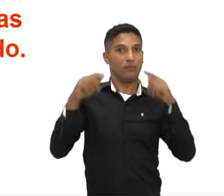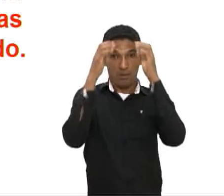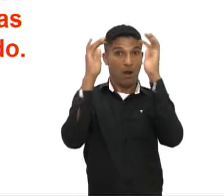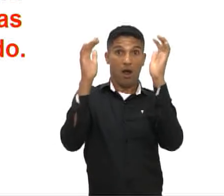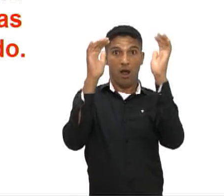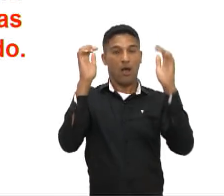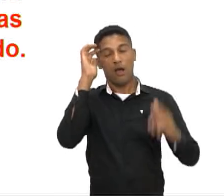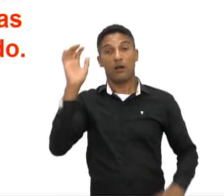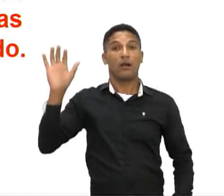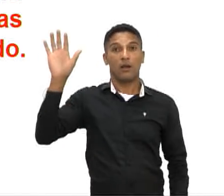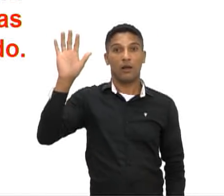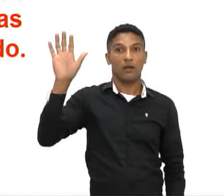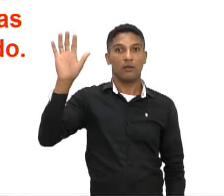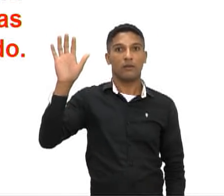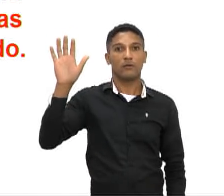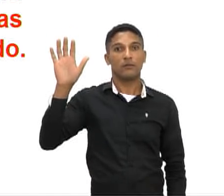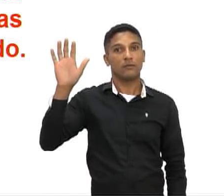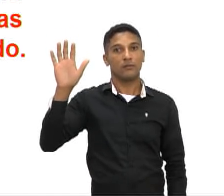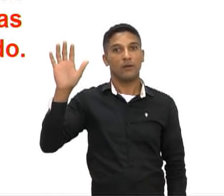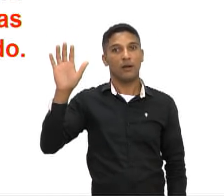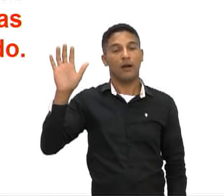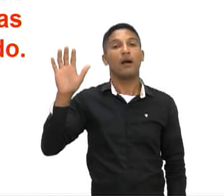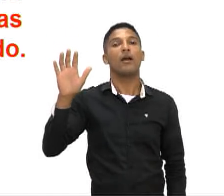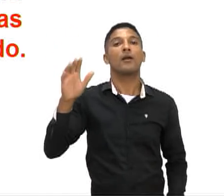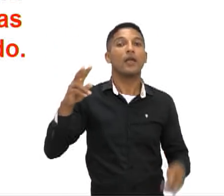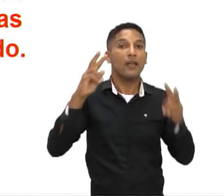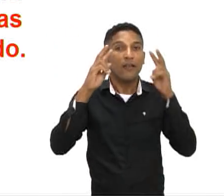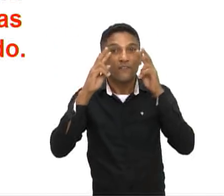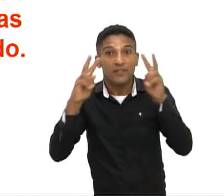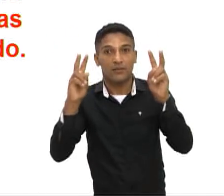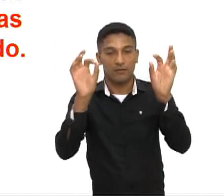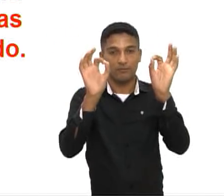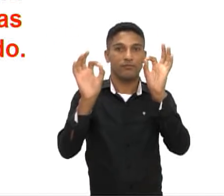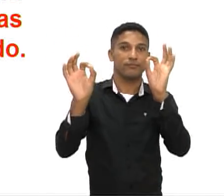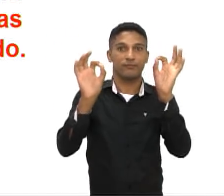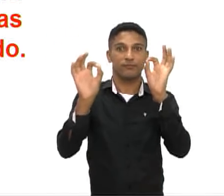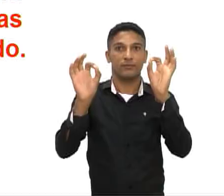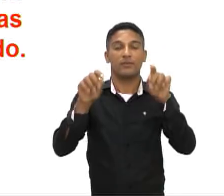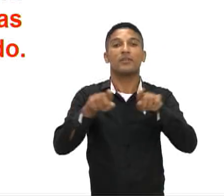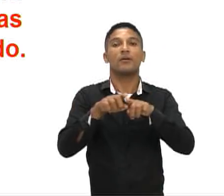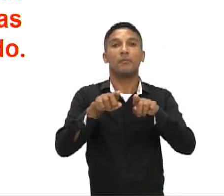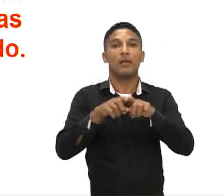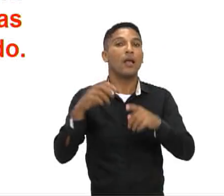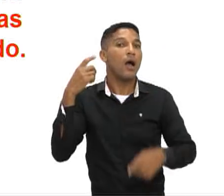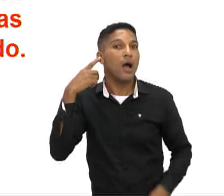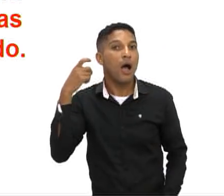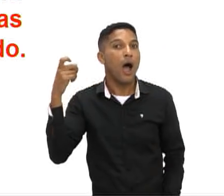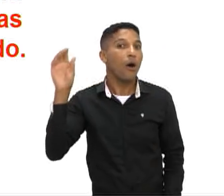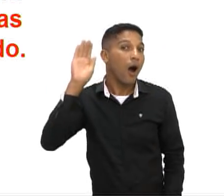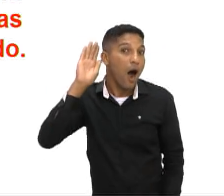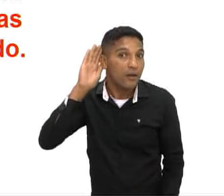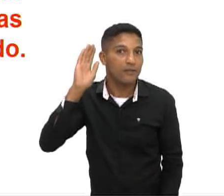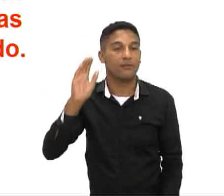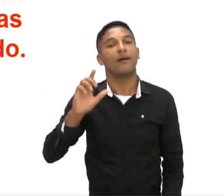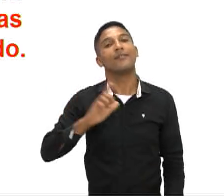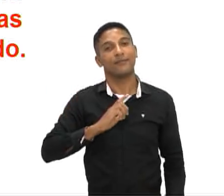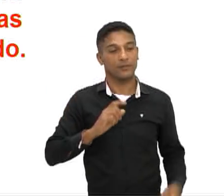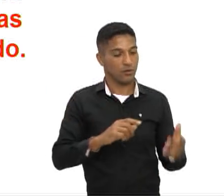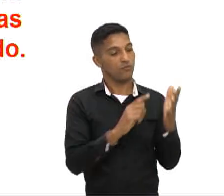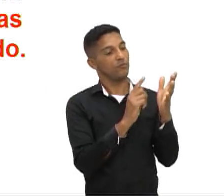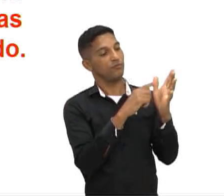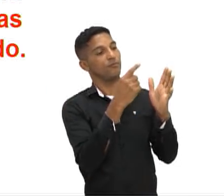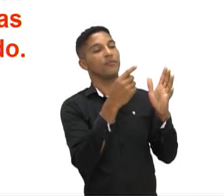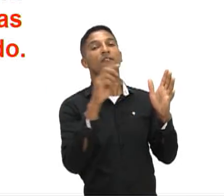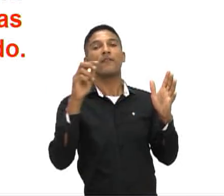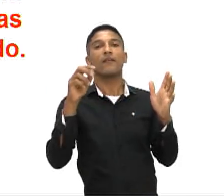fragmento permite a gente afirmar que a visão e a audição, né, estão ali presentes. Então, na medida em que o leitor imagina a